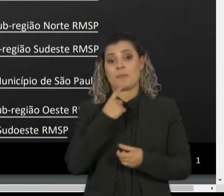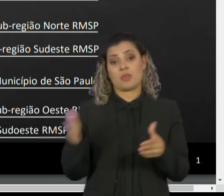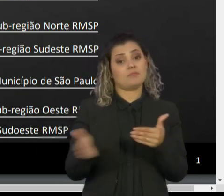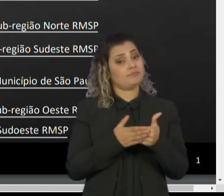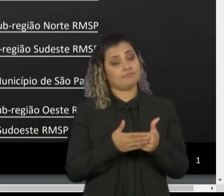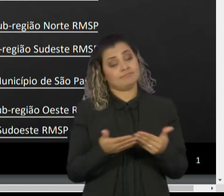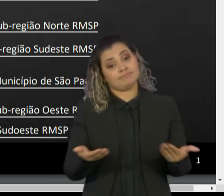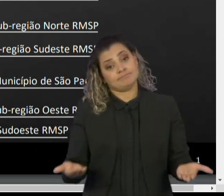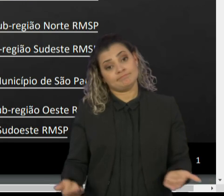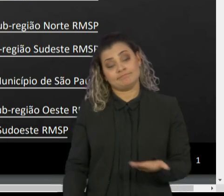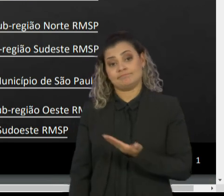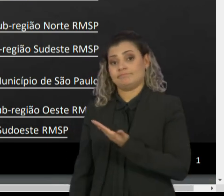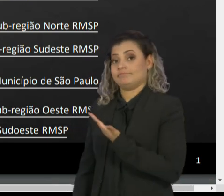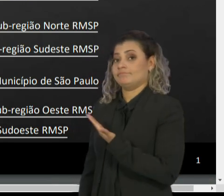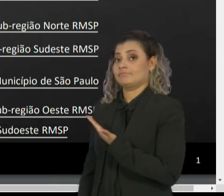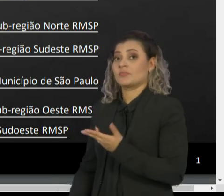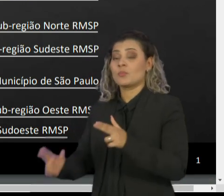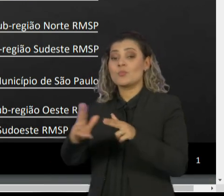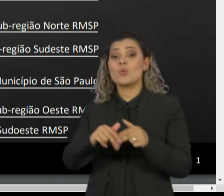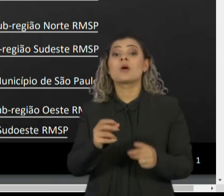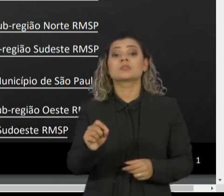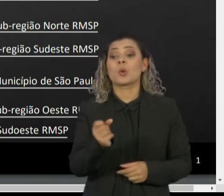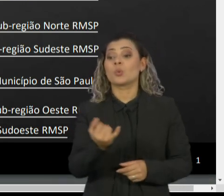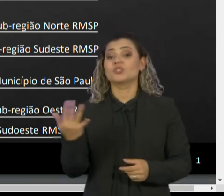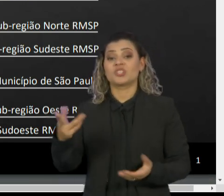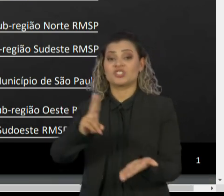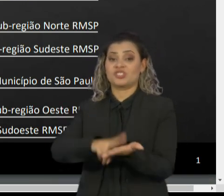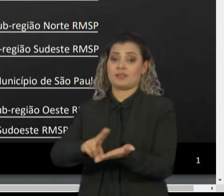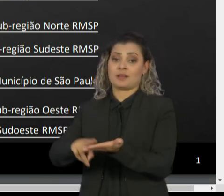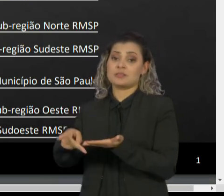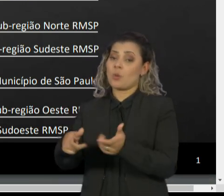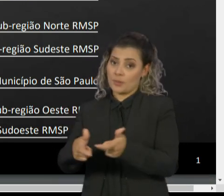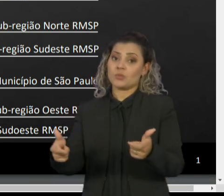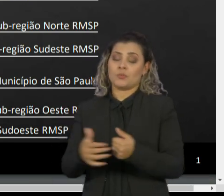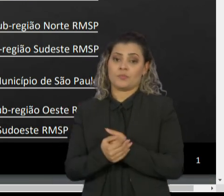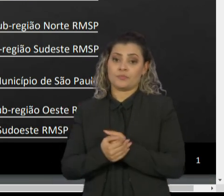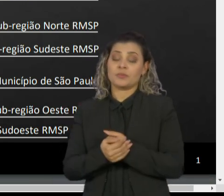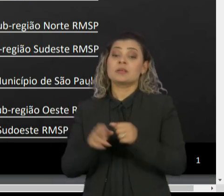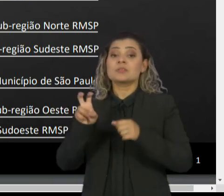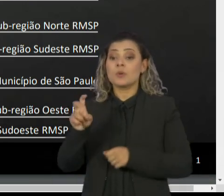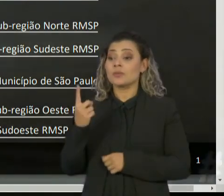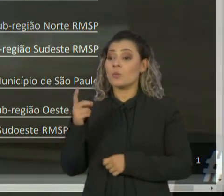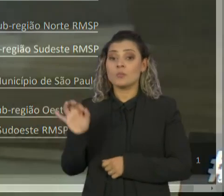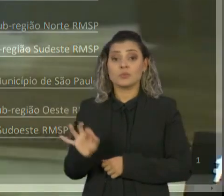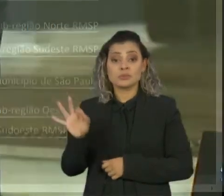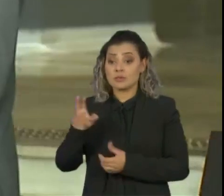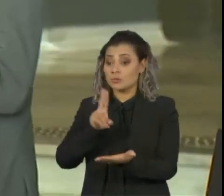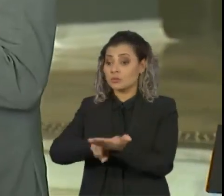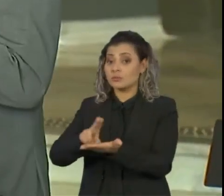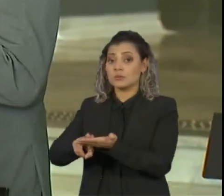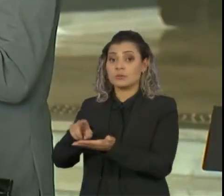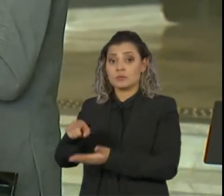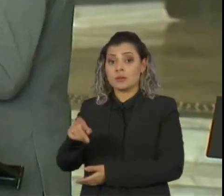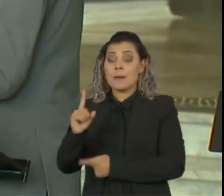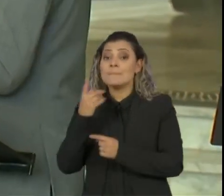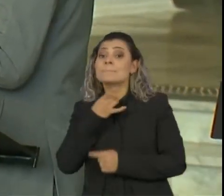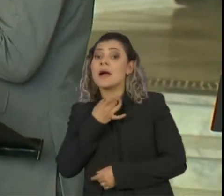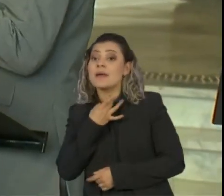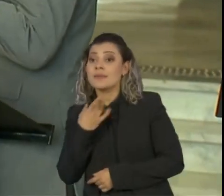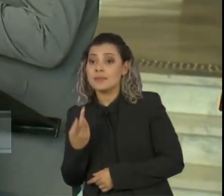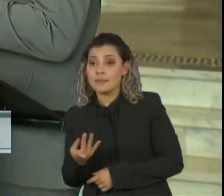a variação de internações. Então, o crescimento de 51% nas internações na região de